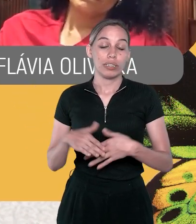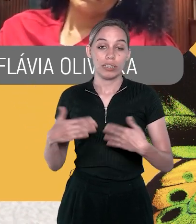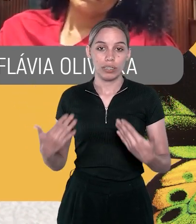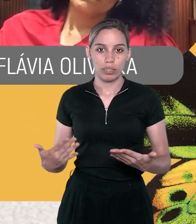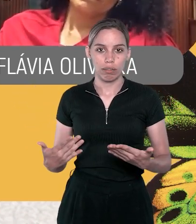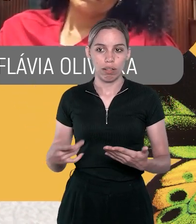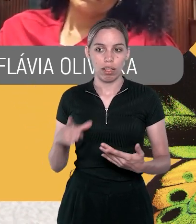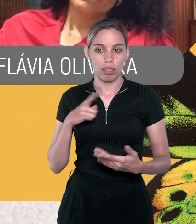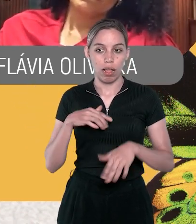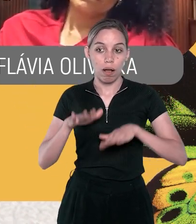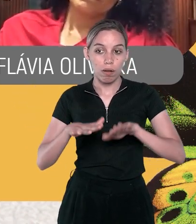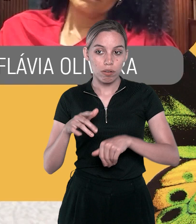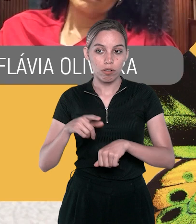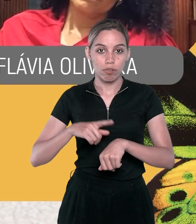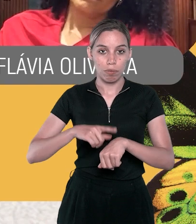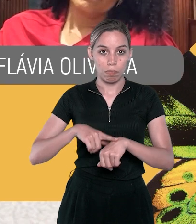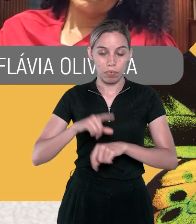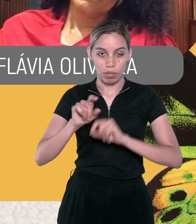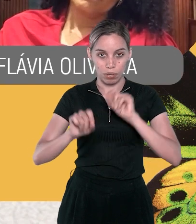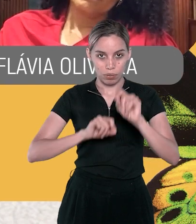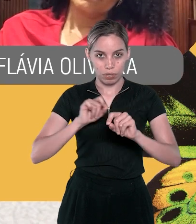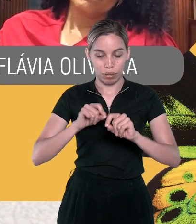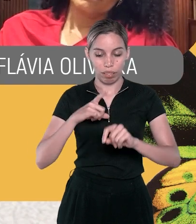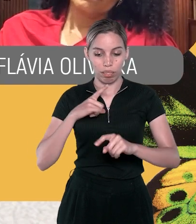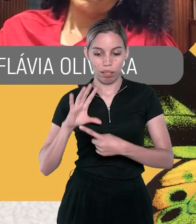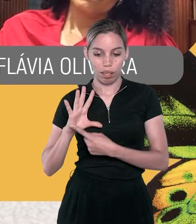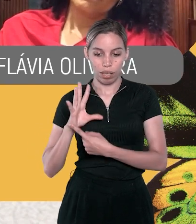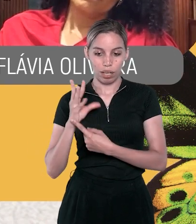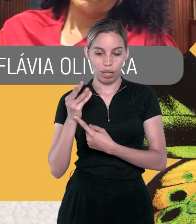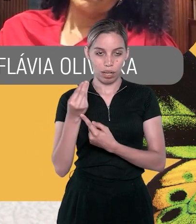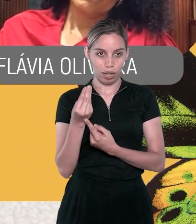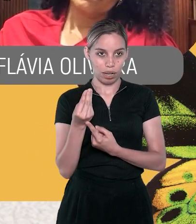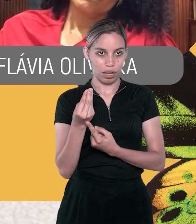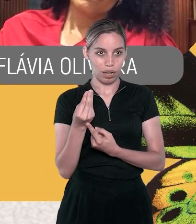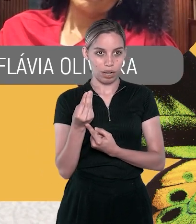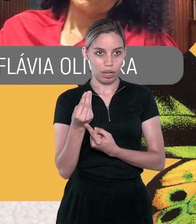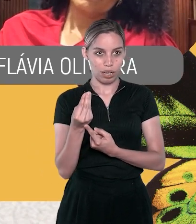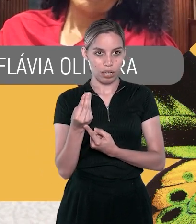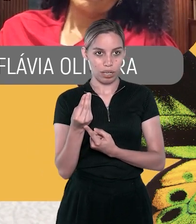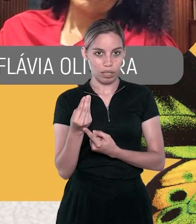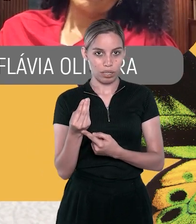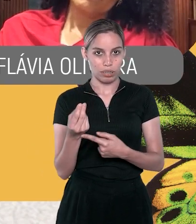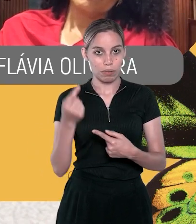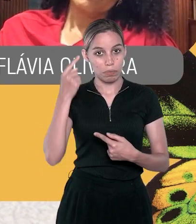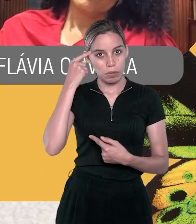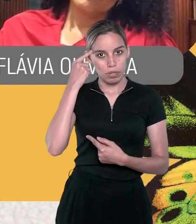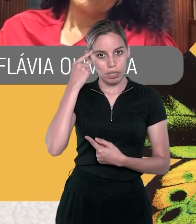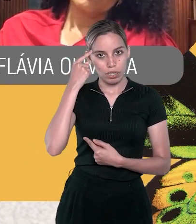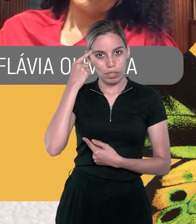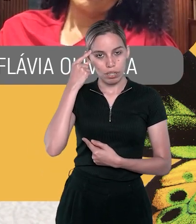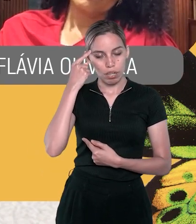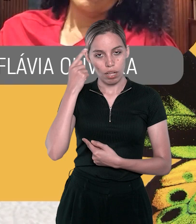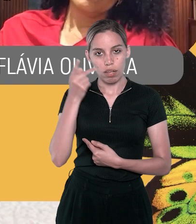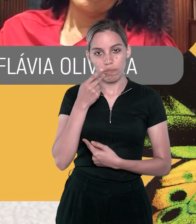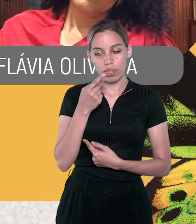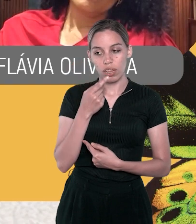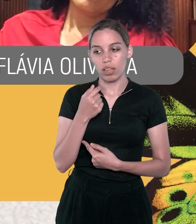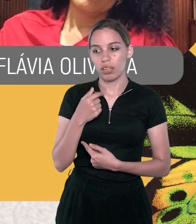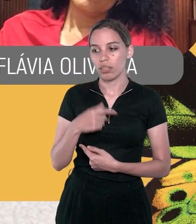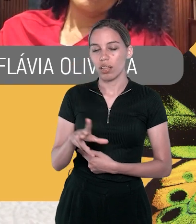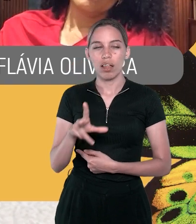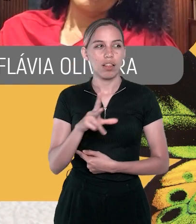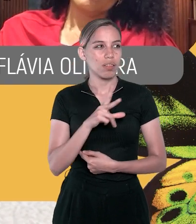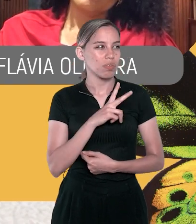estão praticando uma outra arte, né? A arte, e diz assim, cara, mas eu detesto que chamem a música que eu faço de